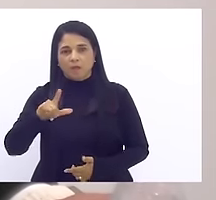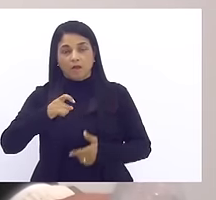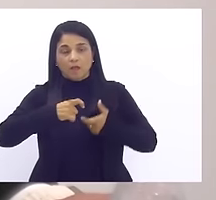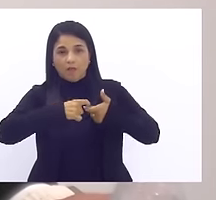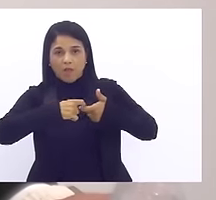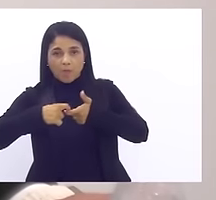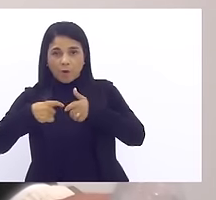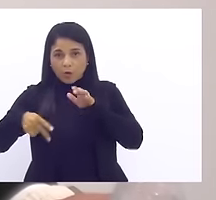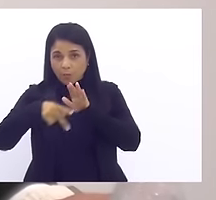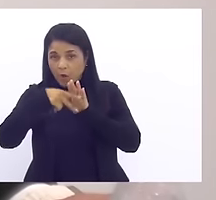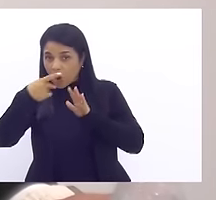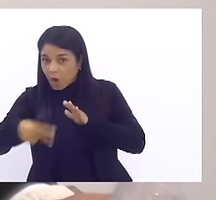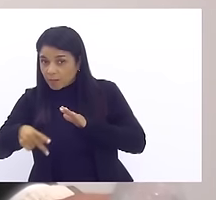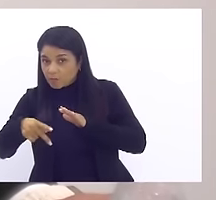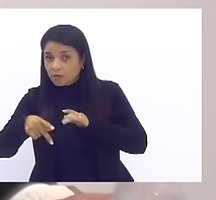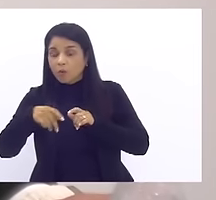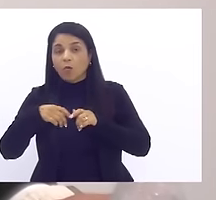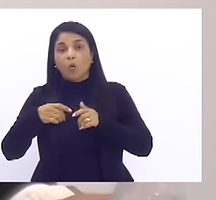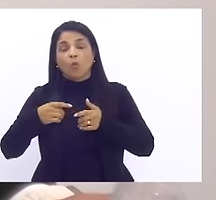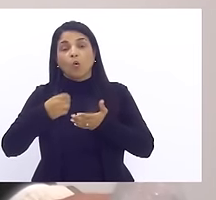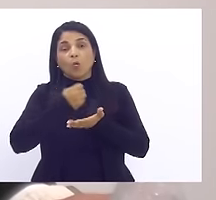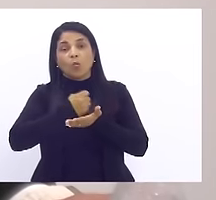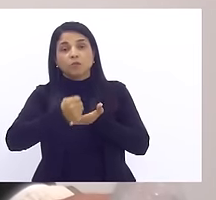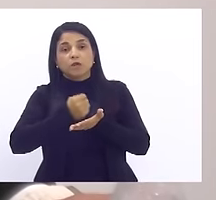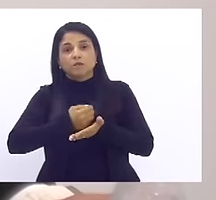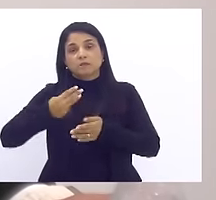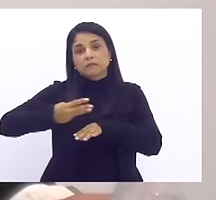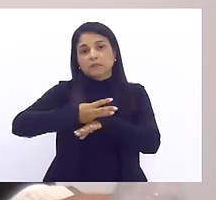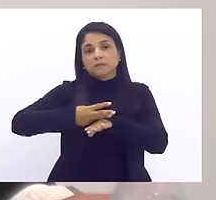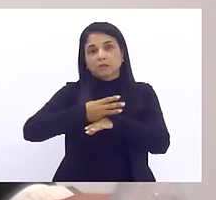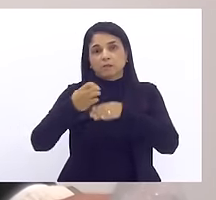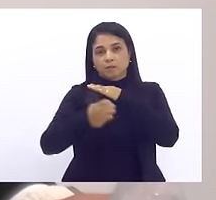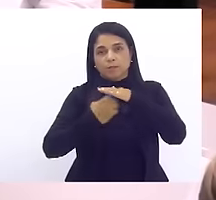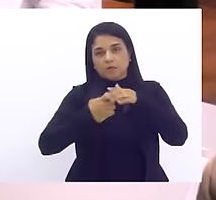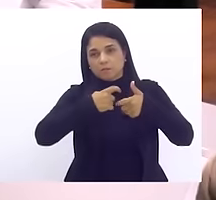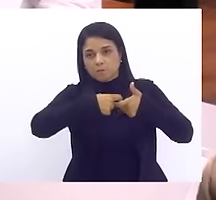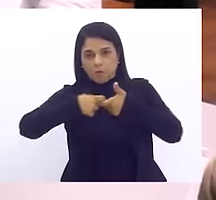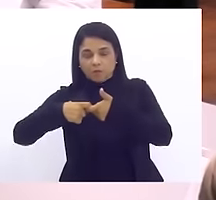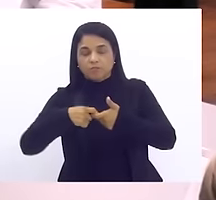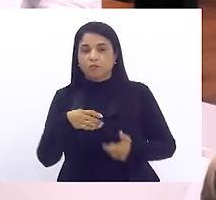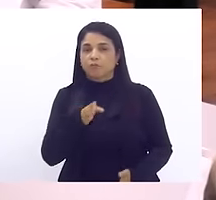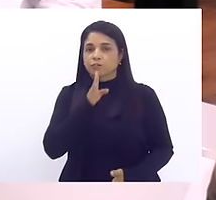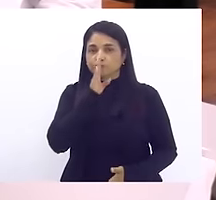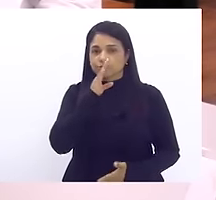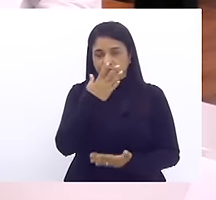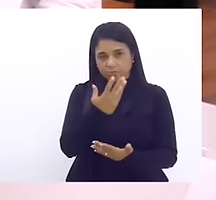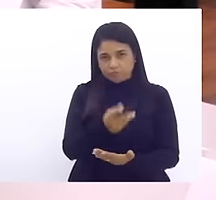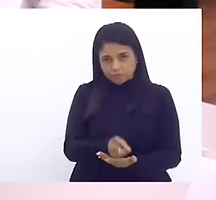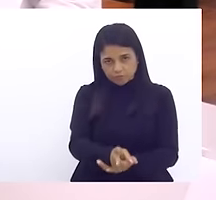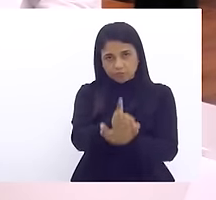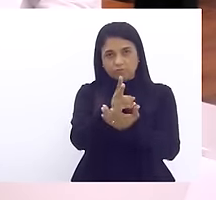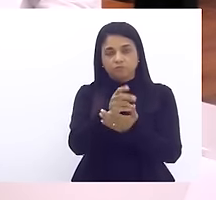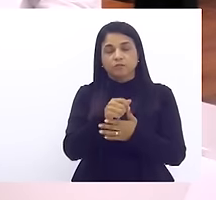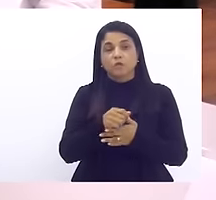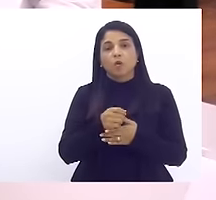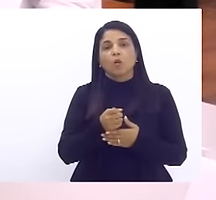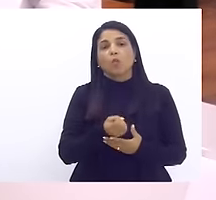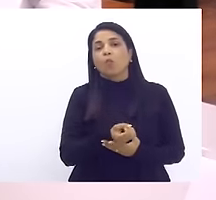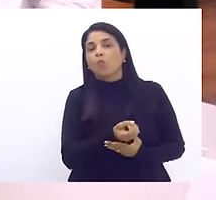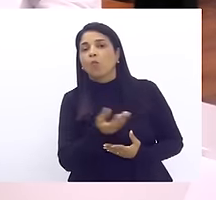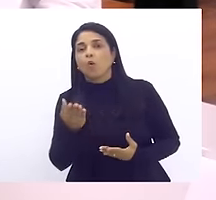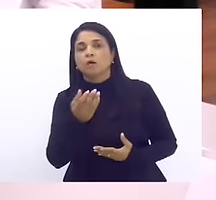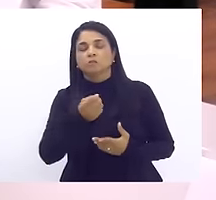nas operações o sub contrata reboque de terceiros se sim quantos são os reboques